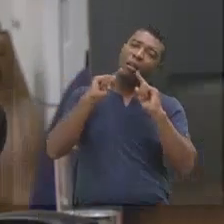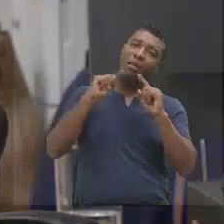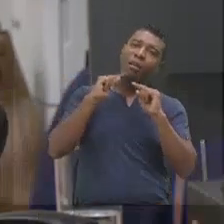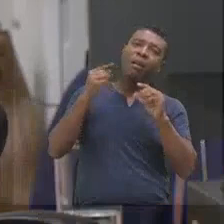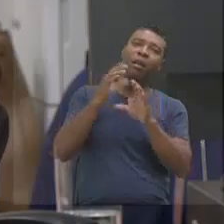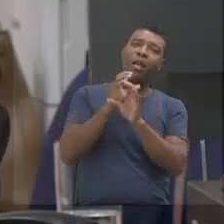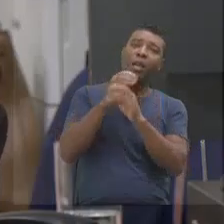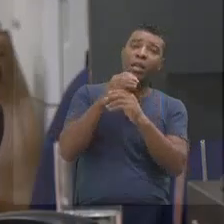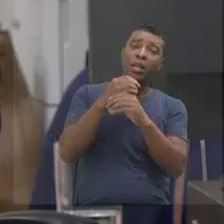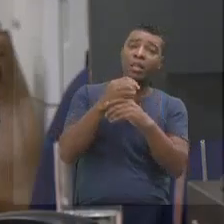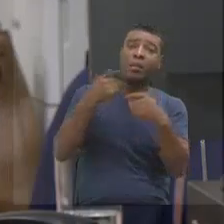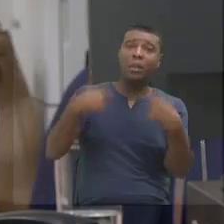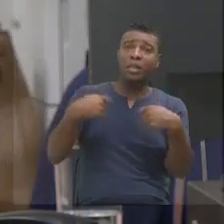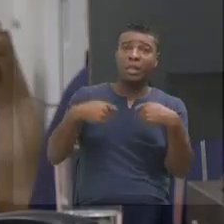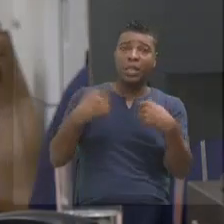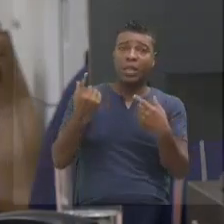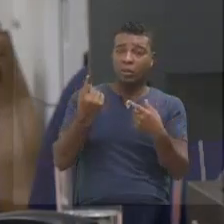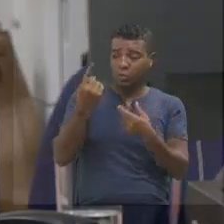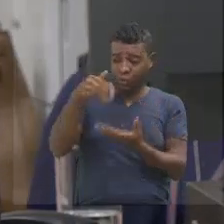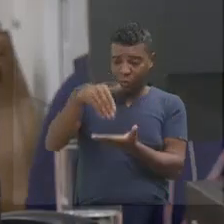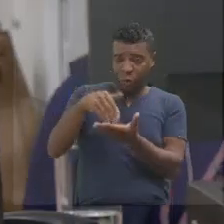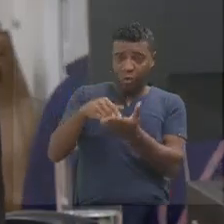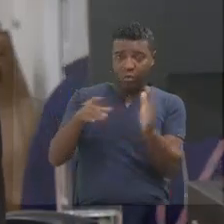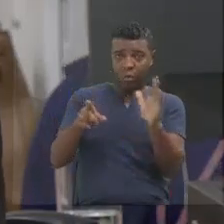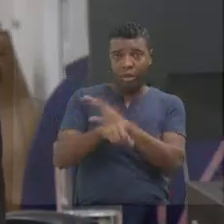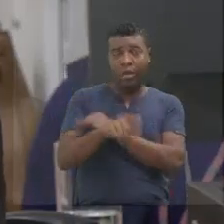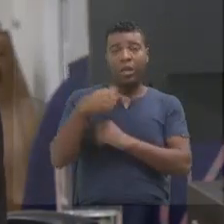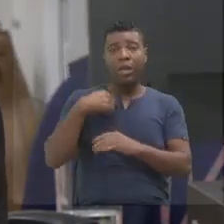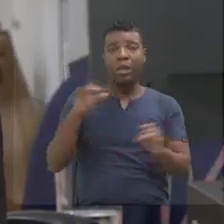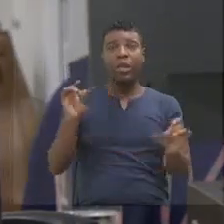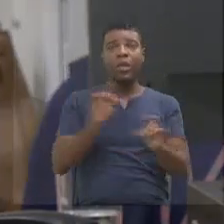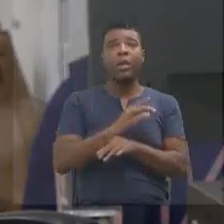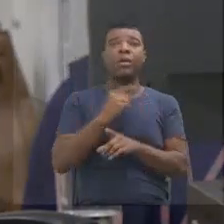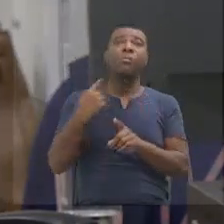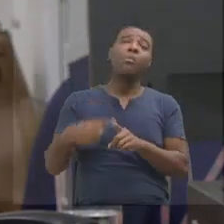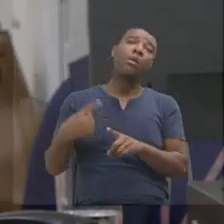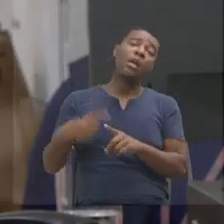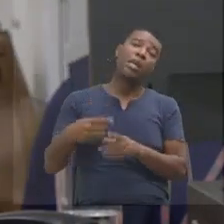e com essa última questão eu já finalizo porque